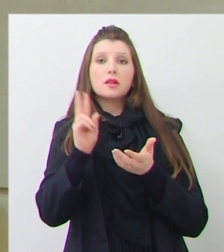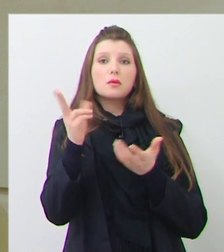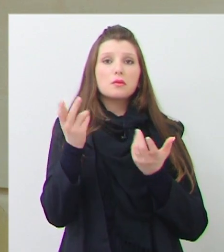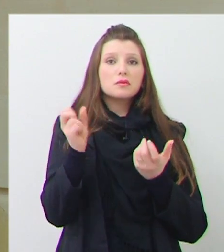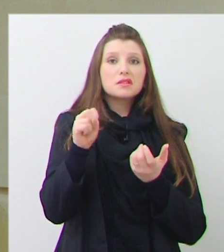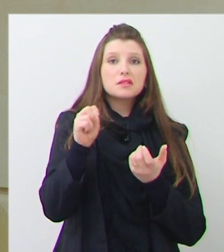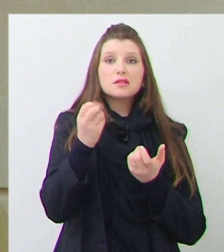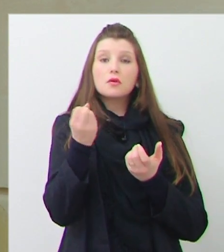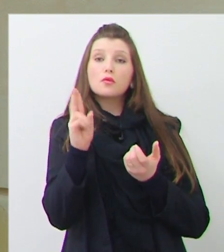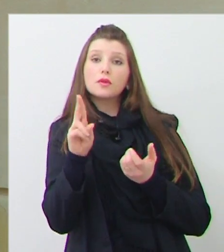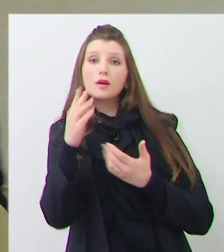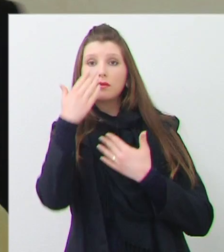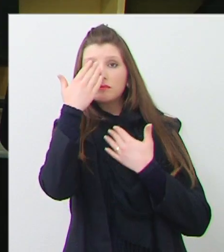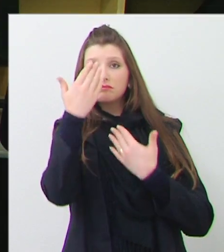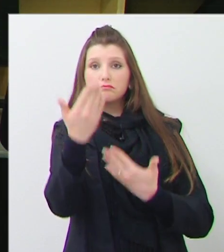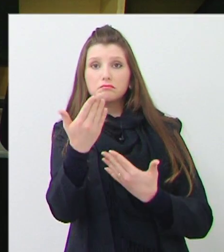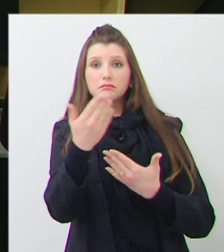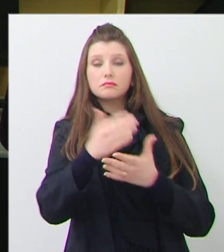não. Obrigado, senhor presidente.